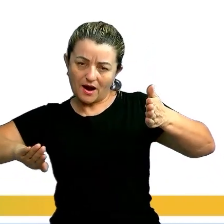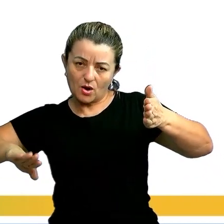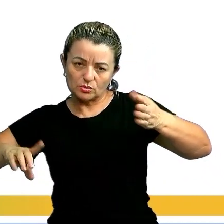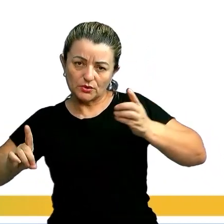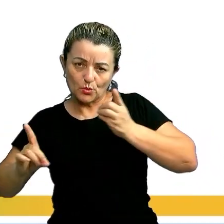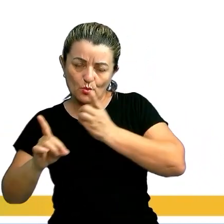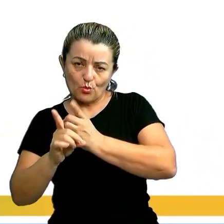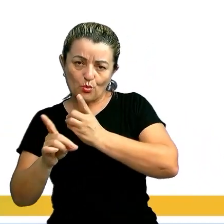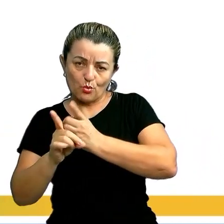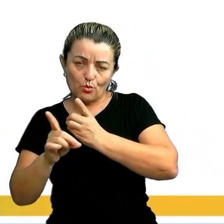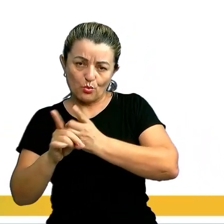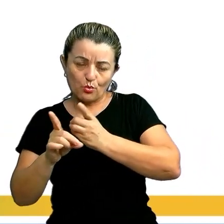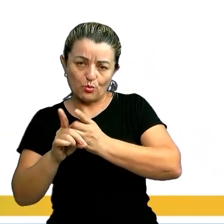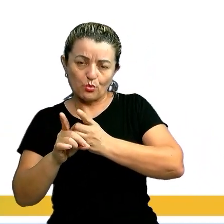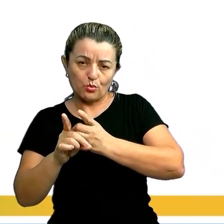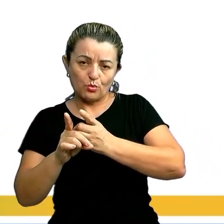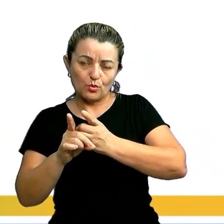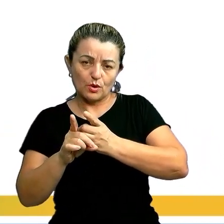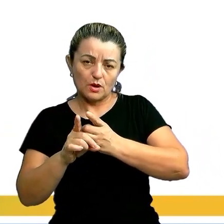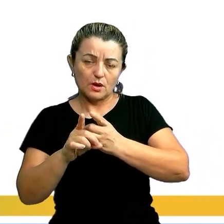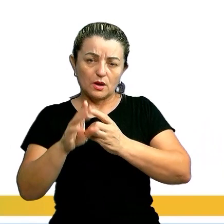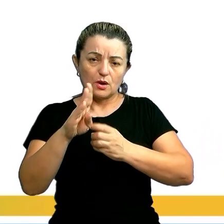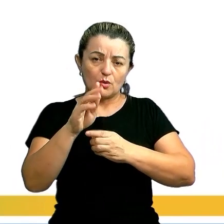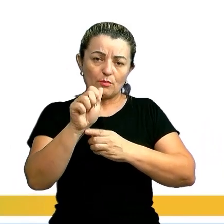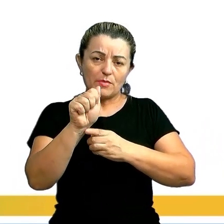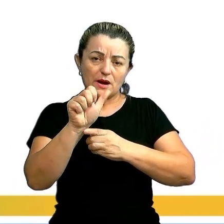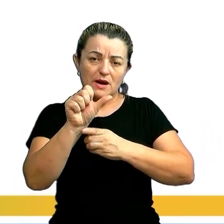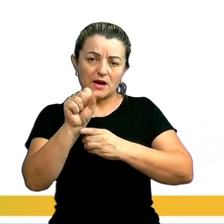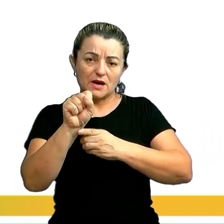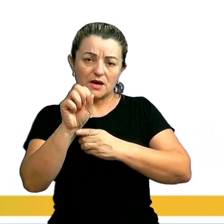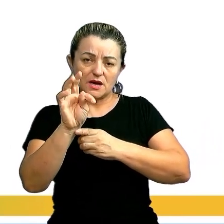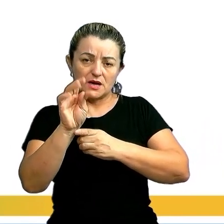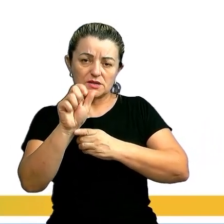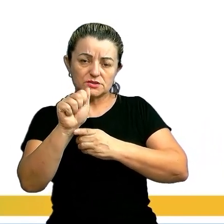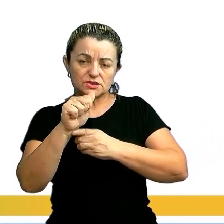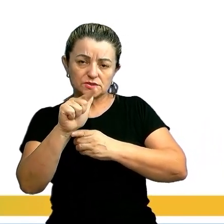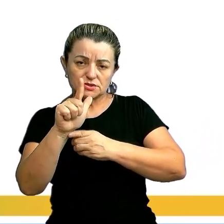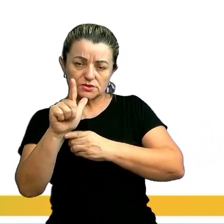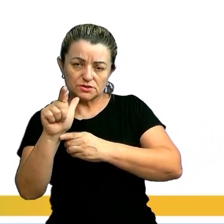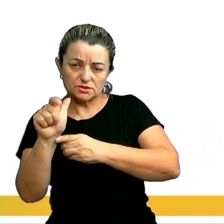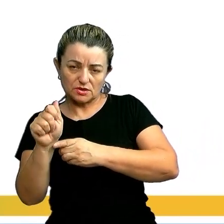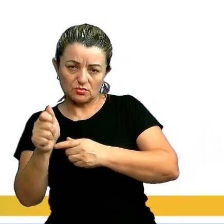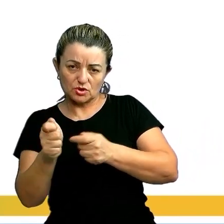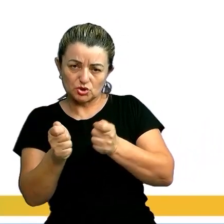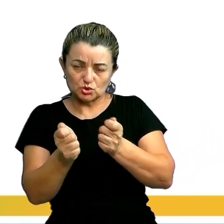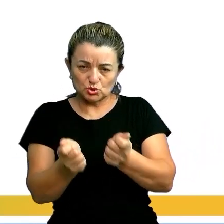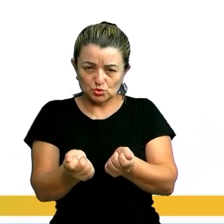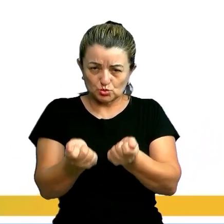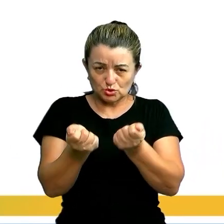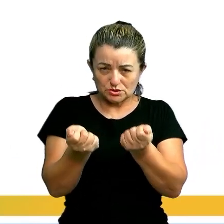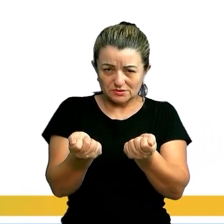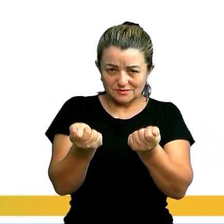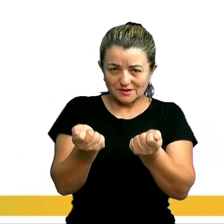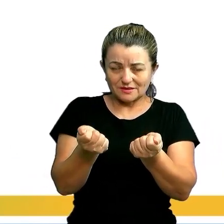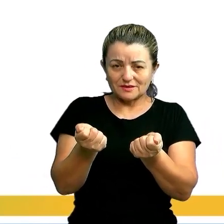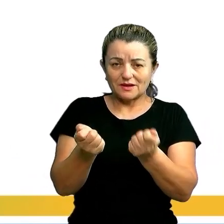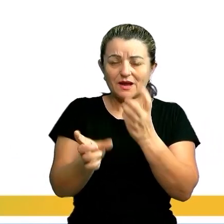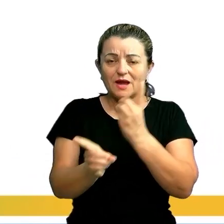indica que o bastão que sustenta o embrião é encontrado na